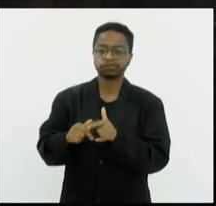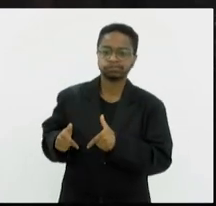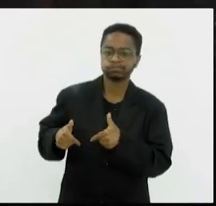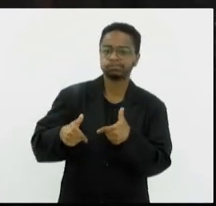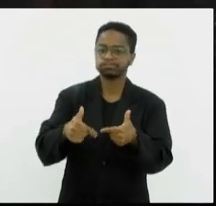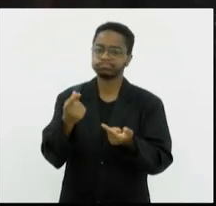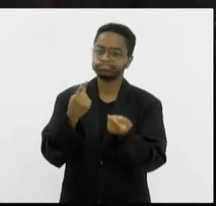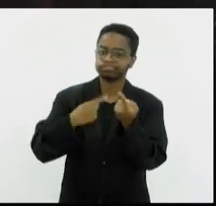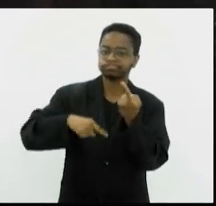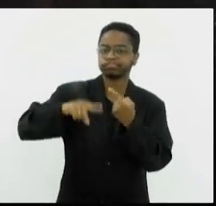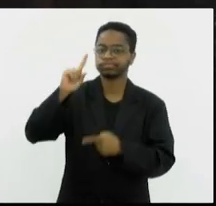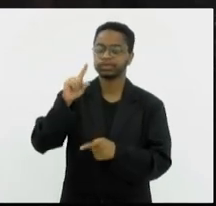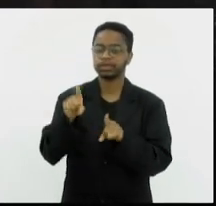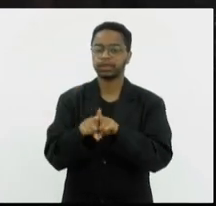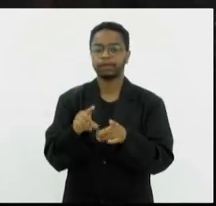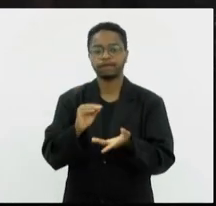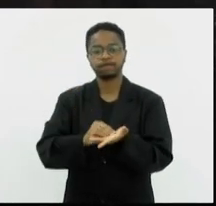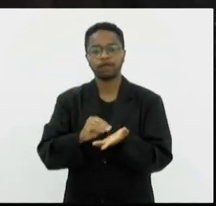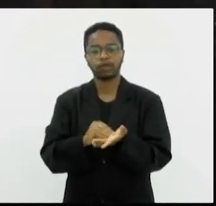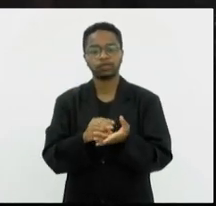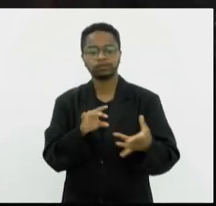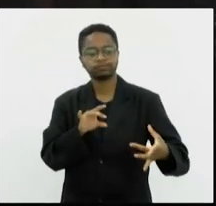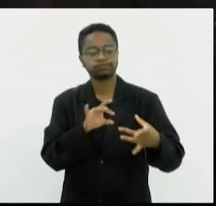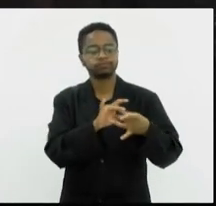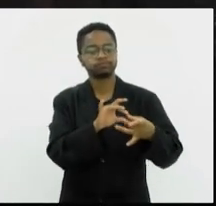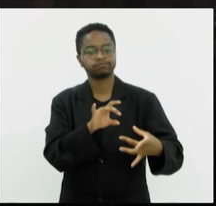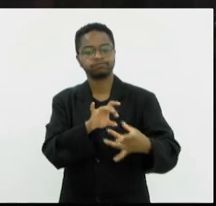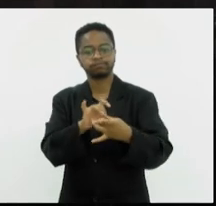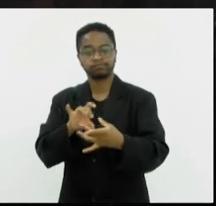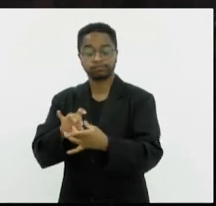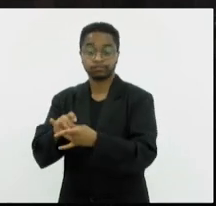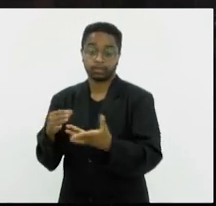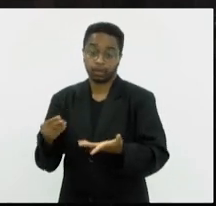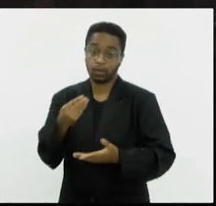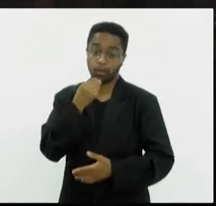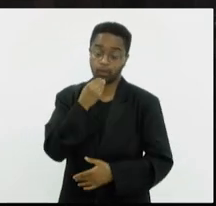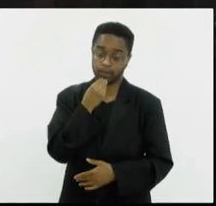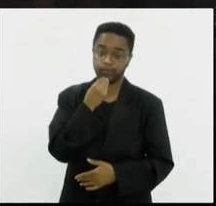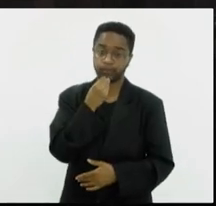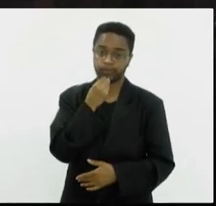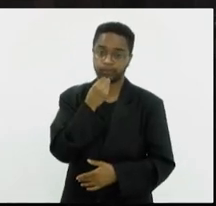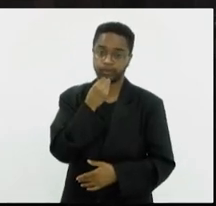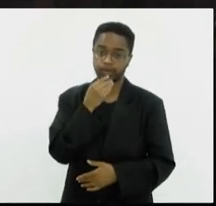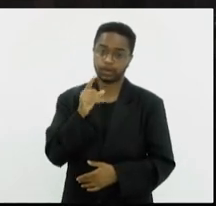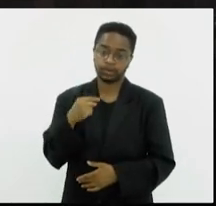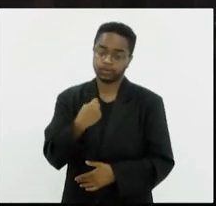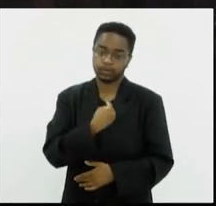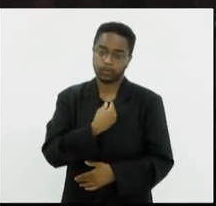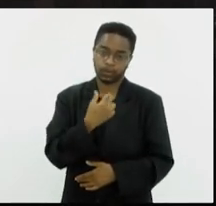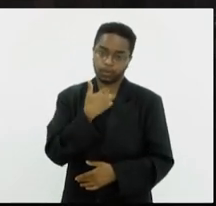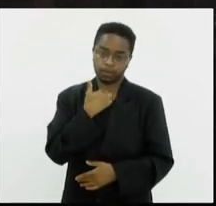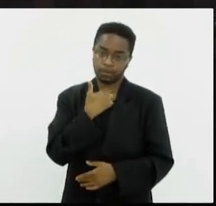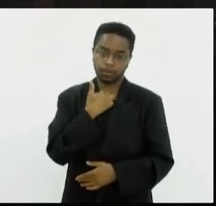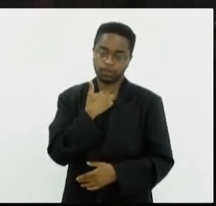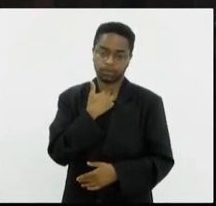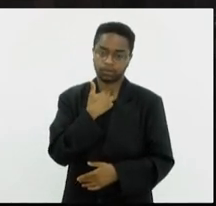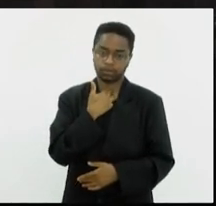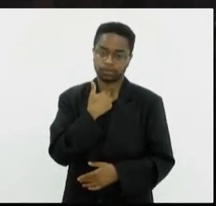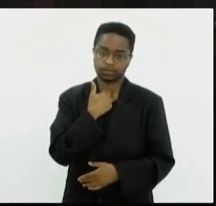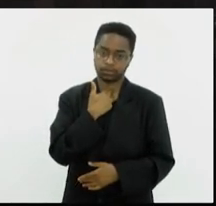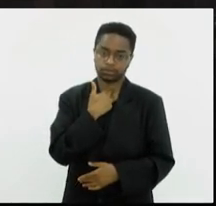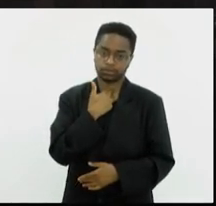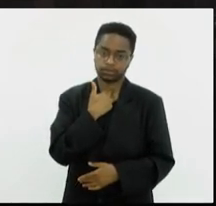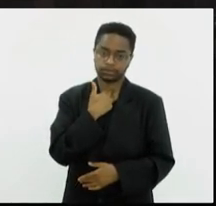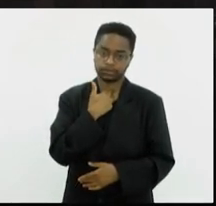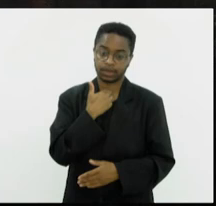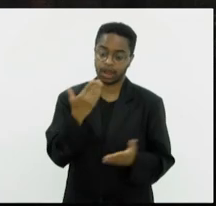eficácia e de integração e evidentemente nós não poderíamos deixar nesse